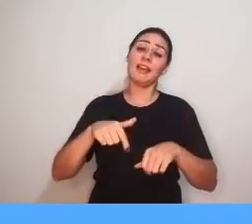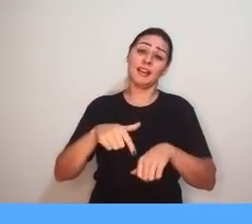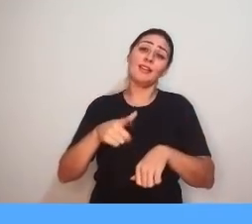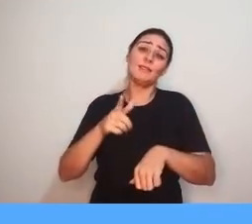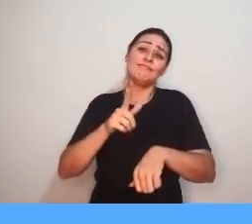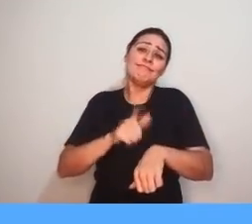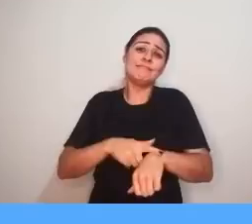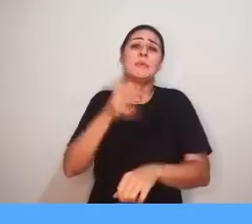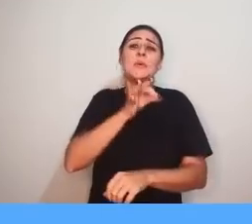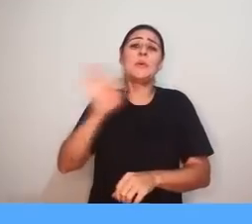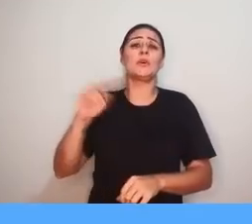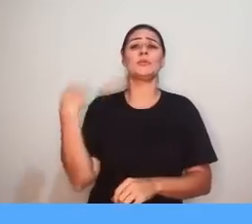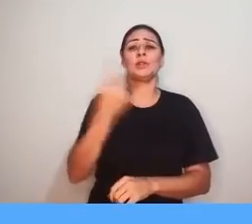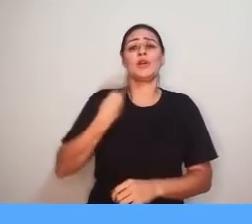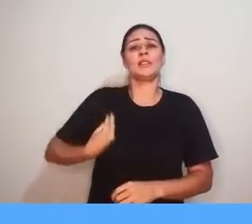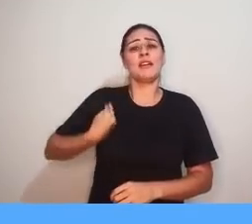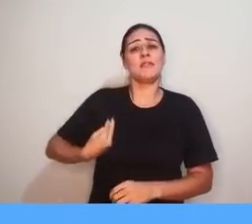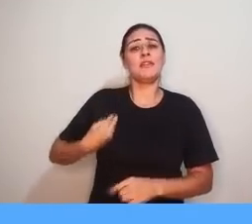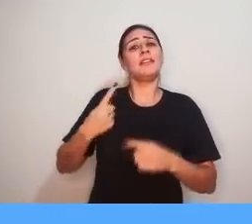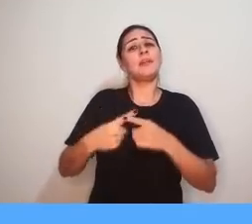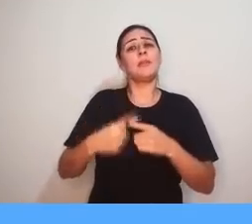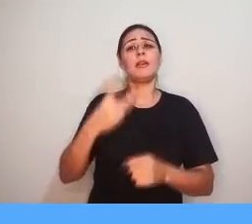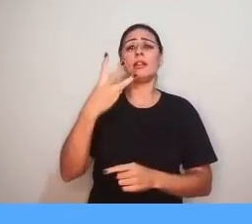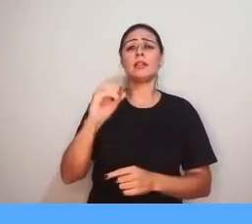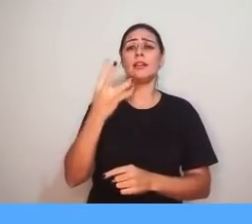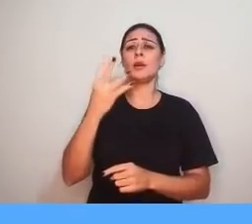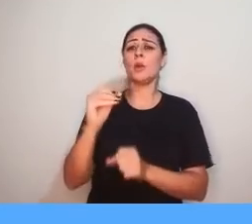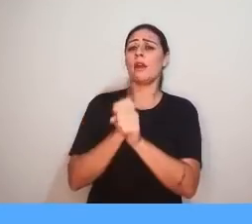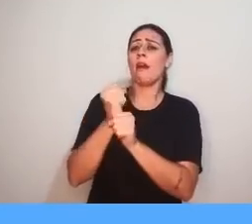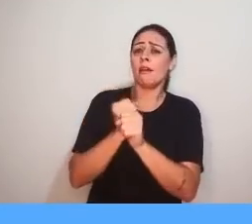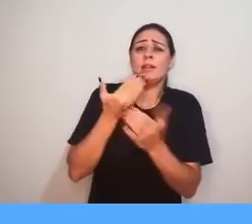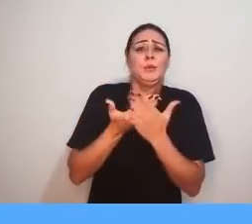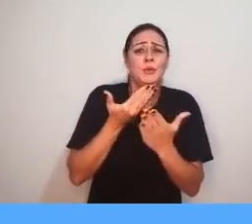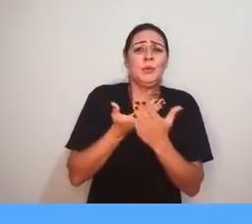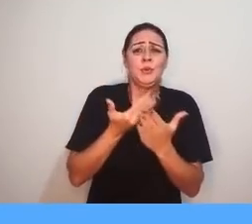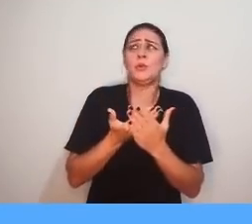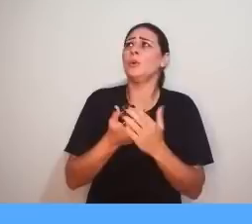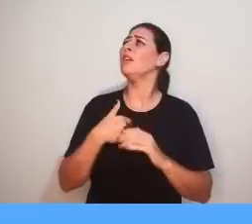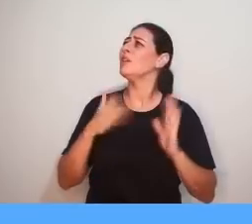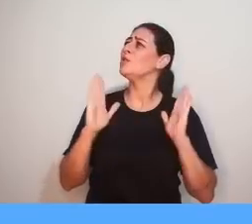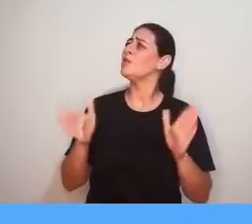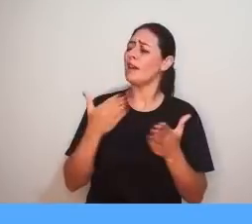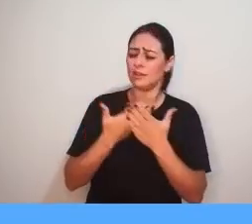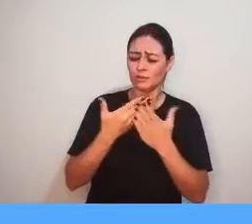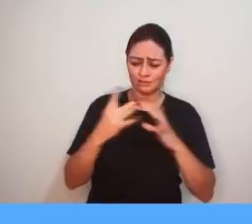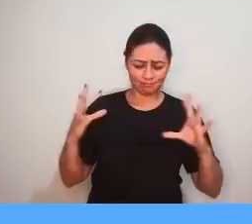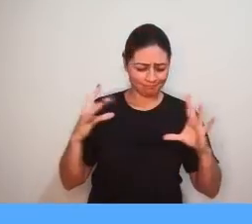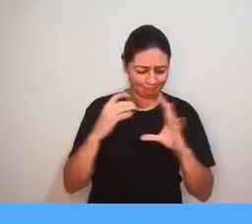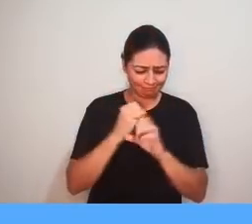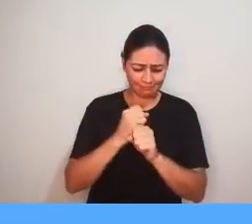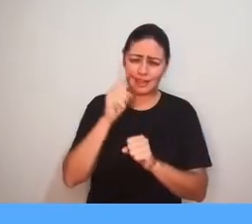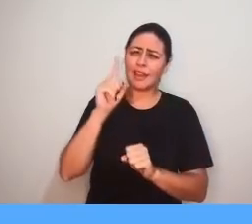gente estuda um monte na nossa vida, né? A gente passa 30, 40 anos estudando. Eu estou estudando fazem